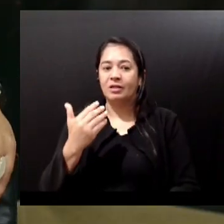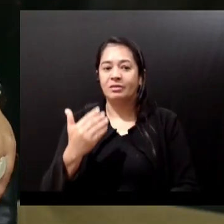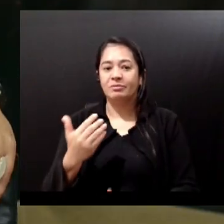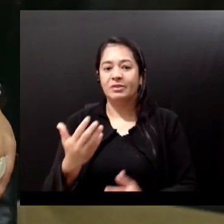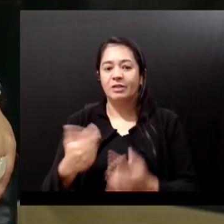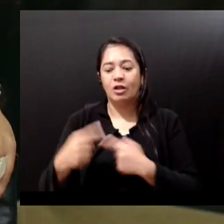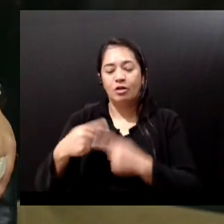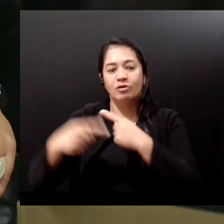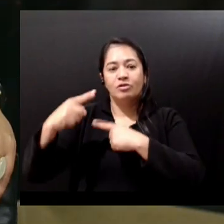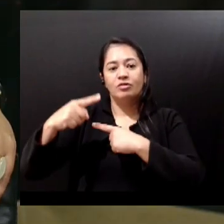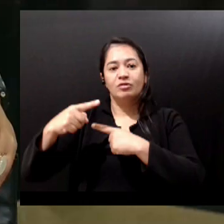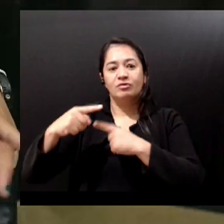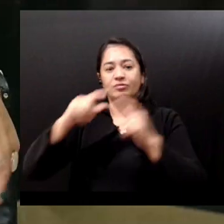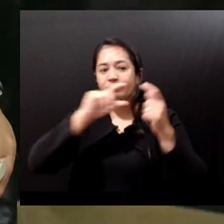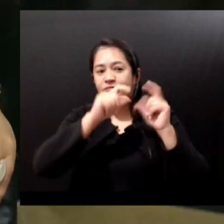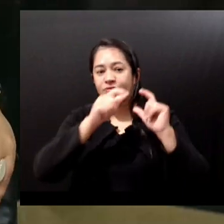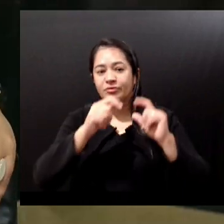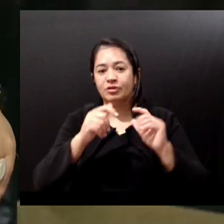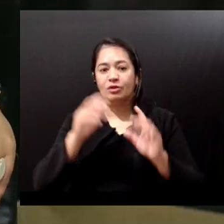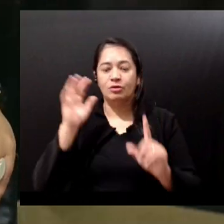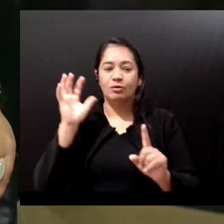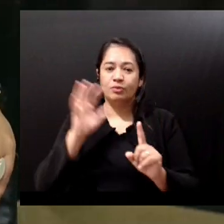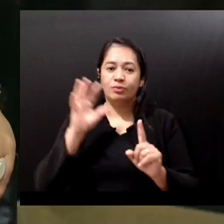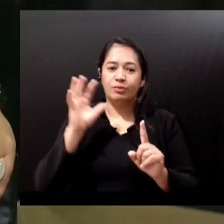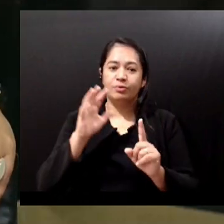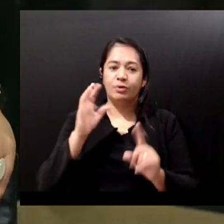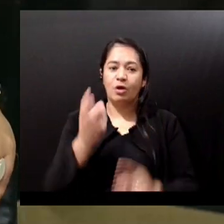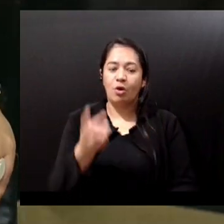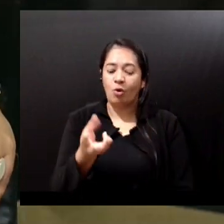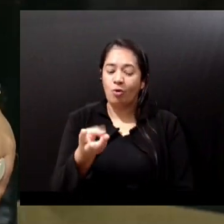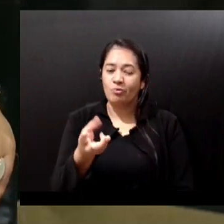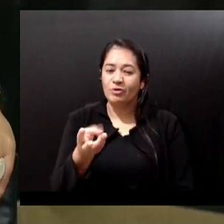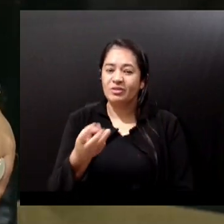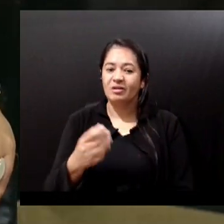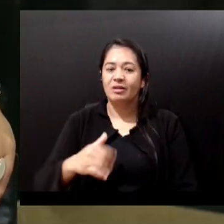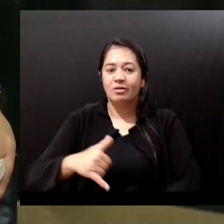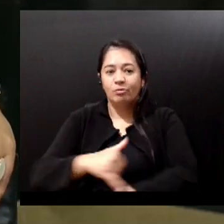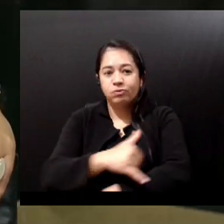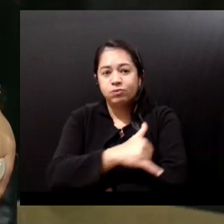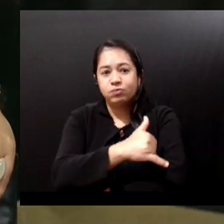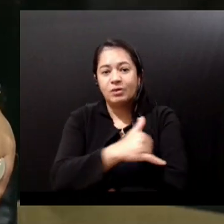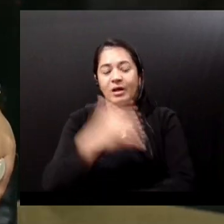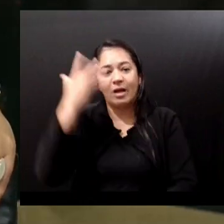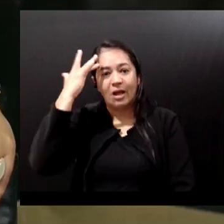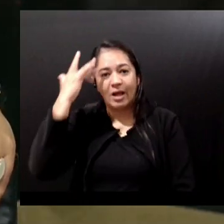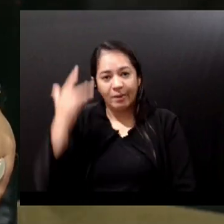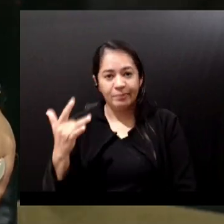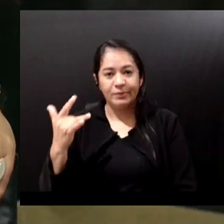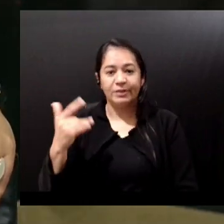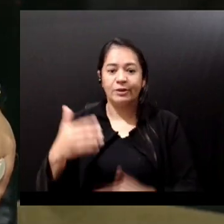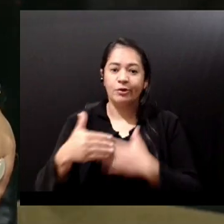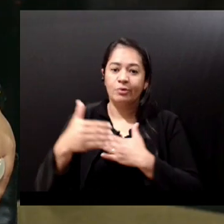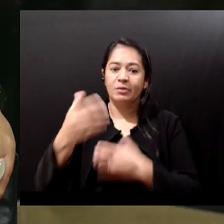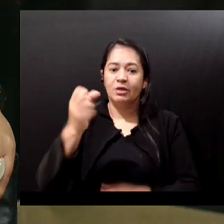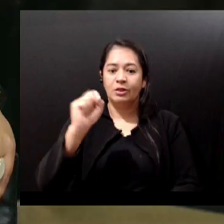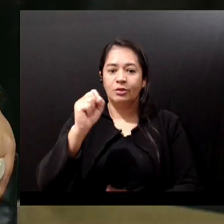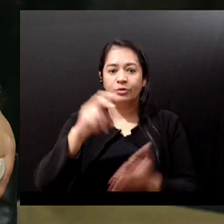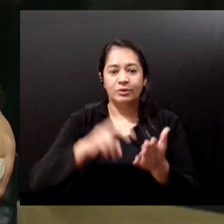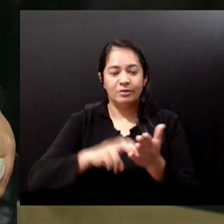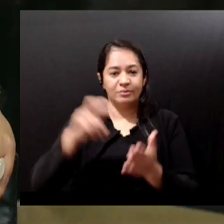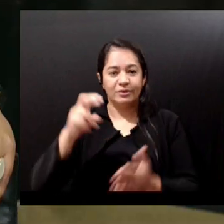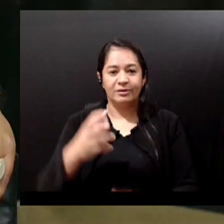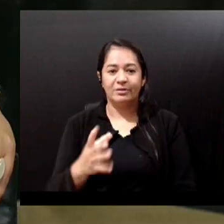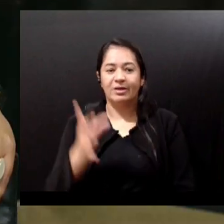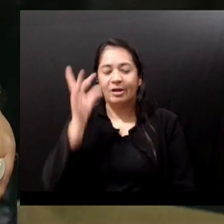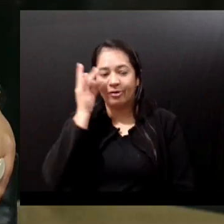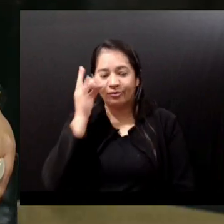padrões compulsivos e ganho de peso excessivo. Então, amanhã, a partir das 8, ao vivo, nós temos mais Estúdio